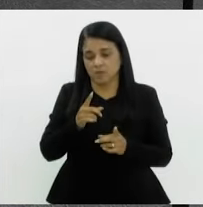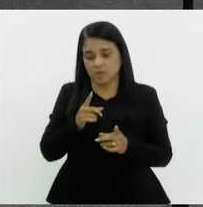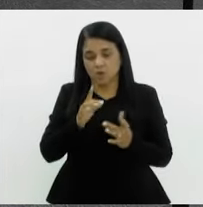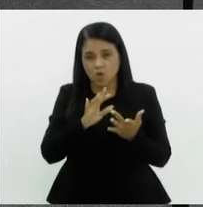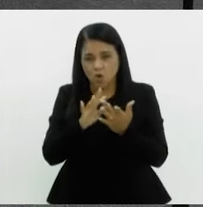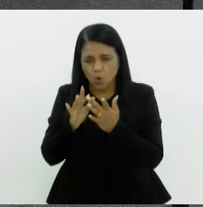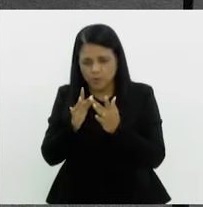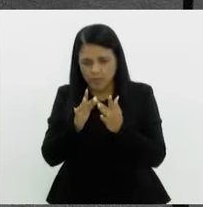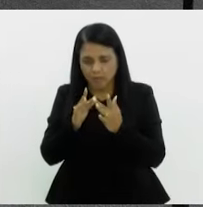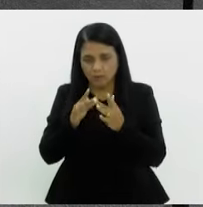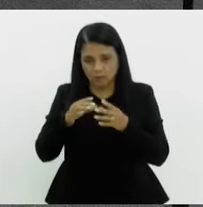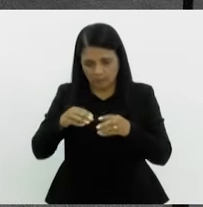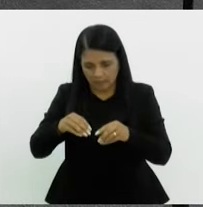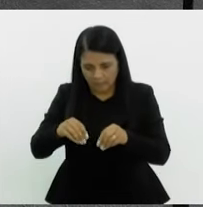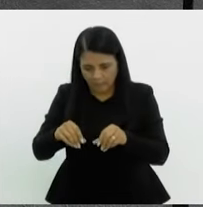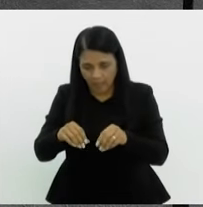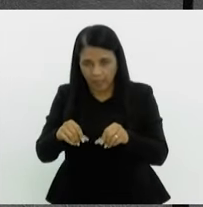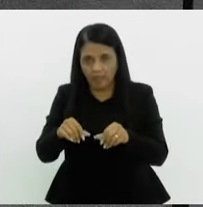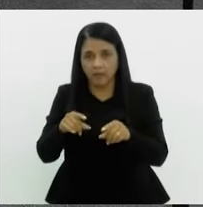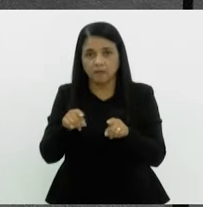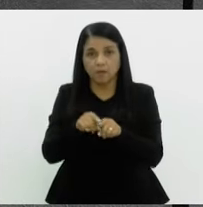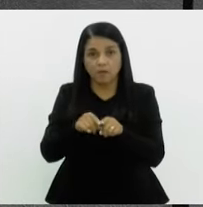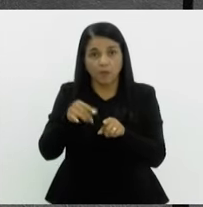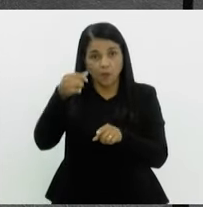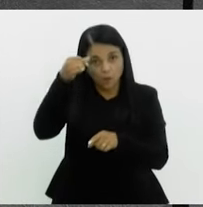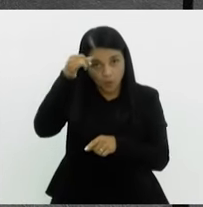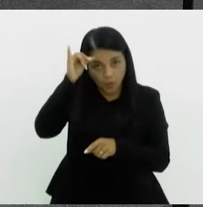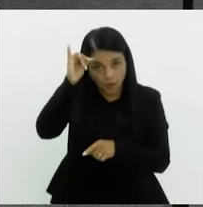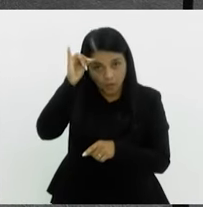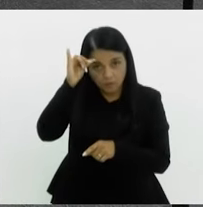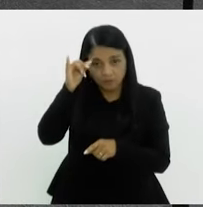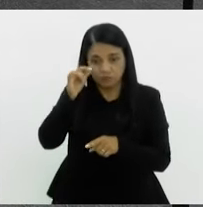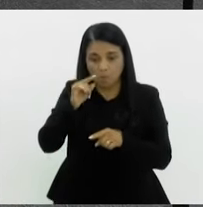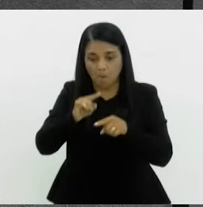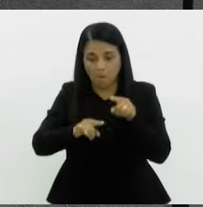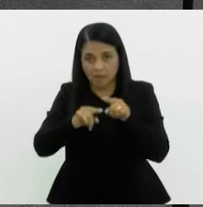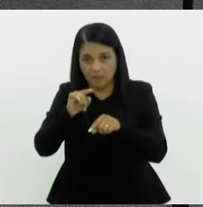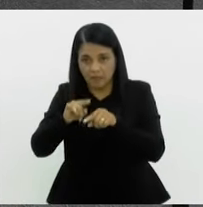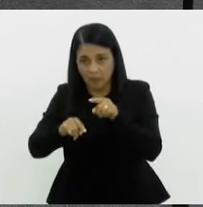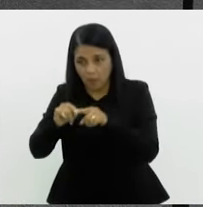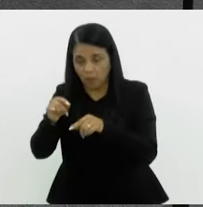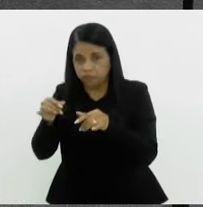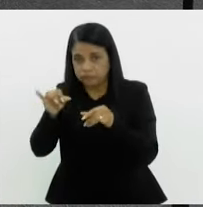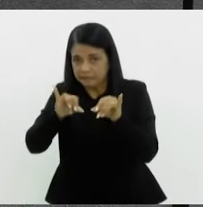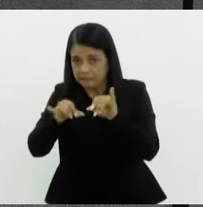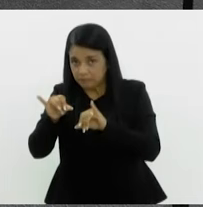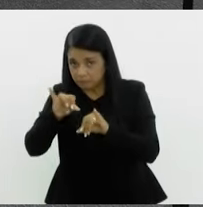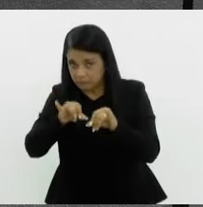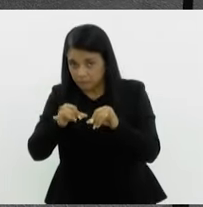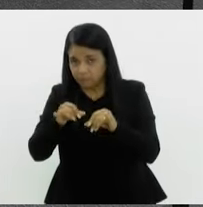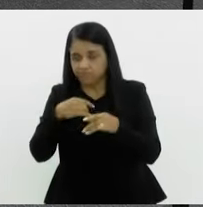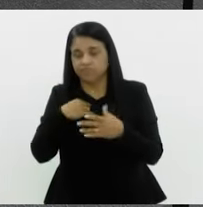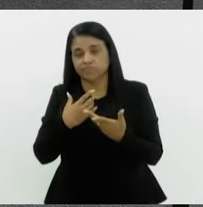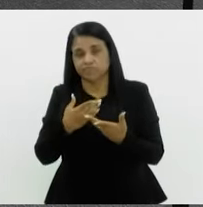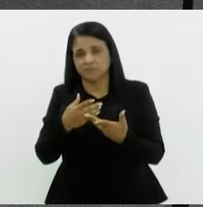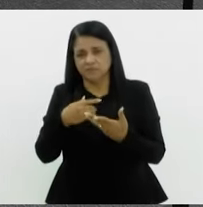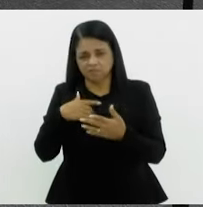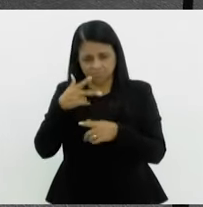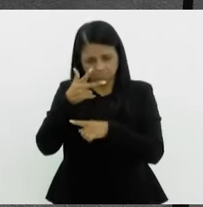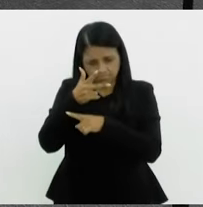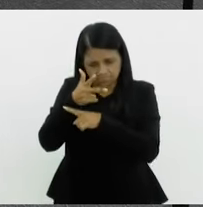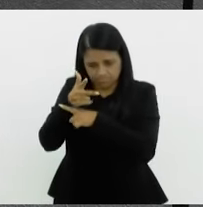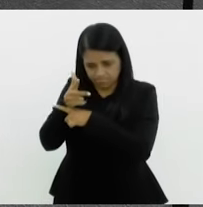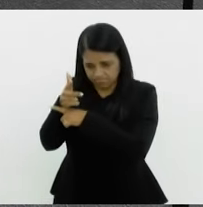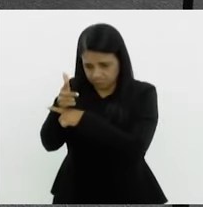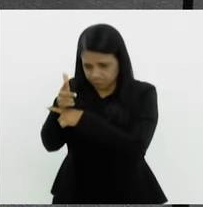com o solo e com o gado também, o material contaminado. Fizemos algumas imagens